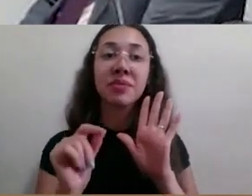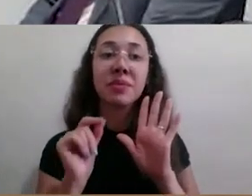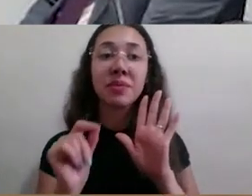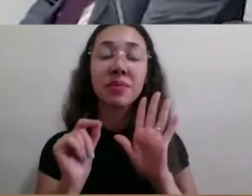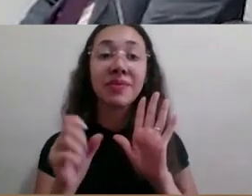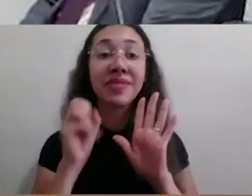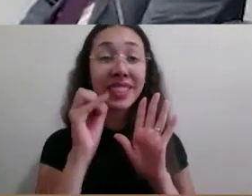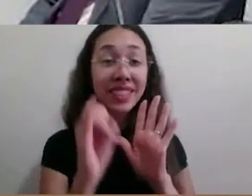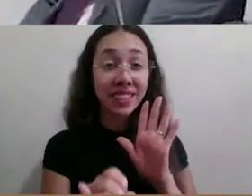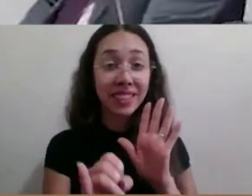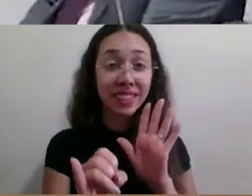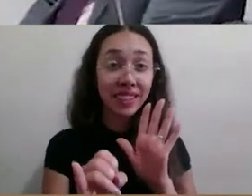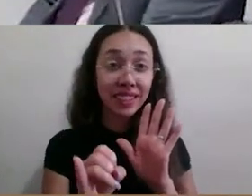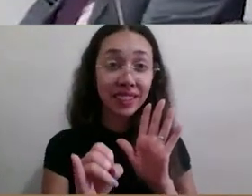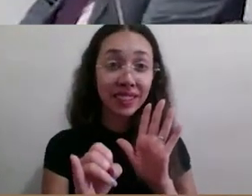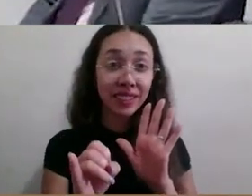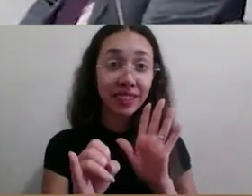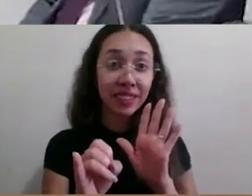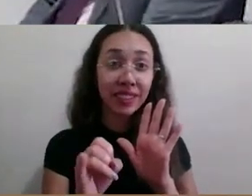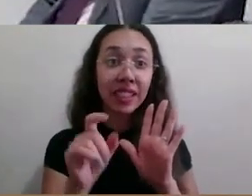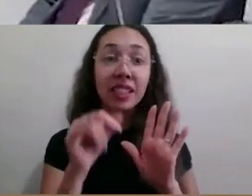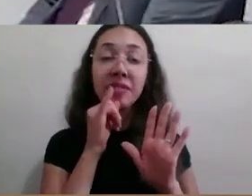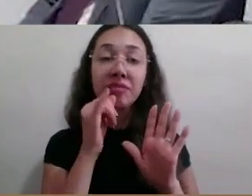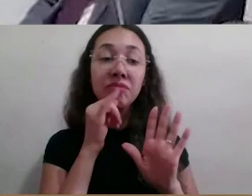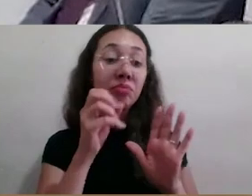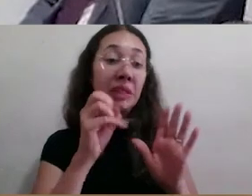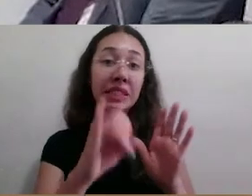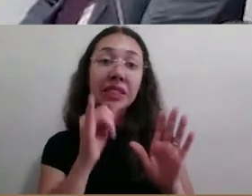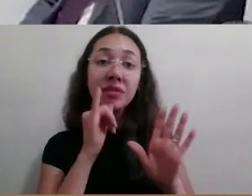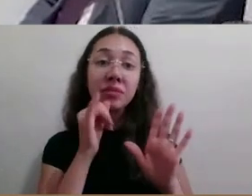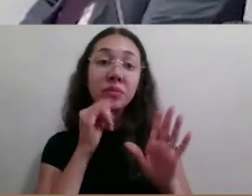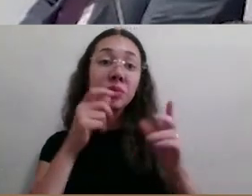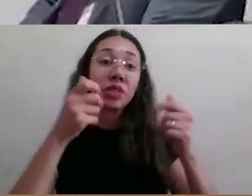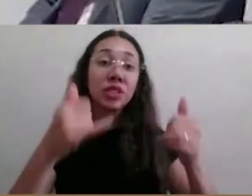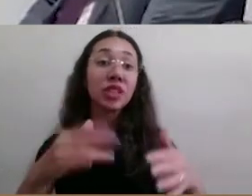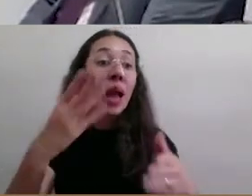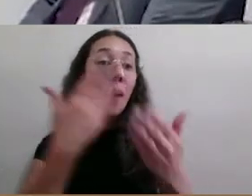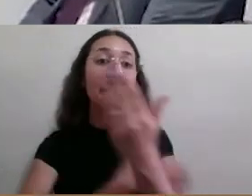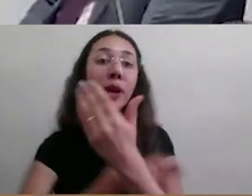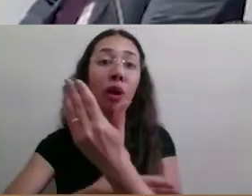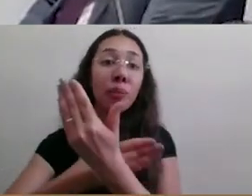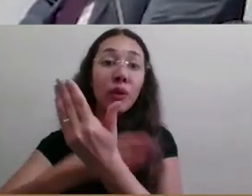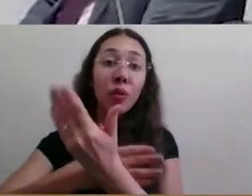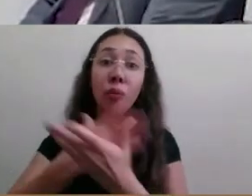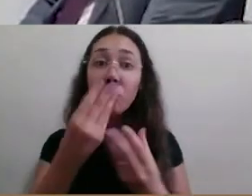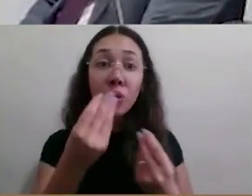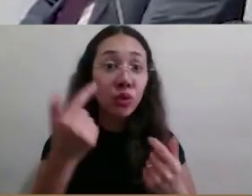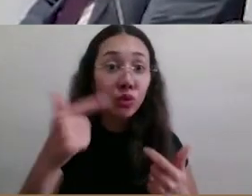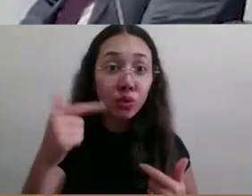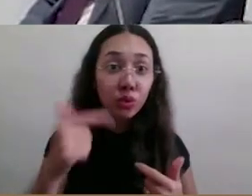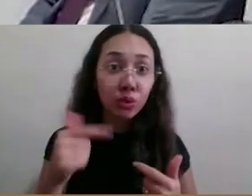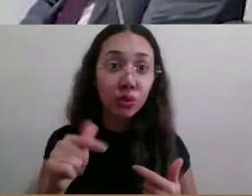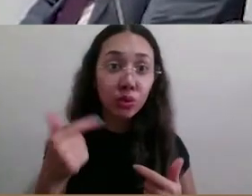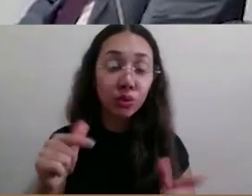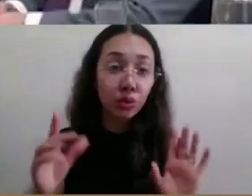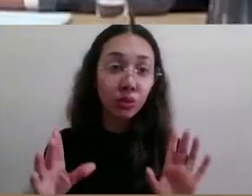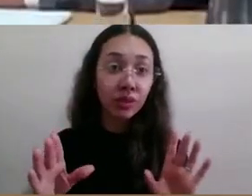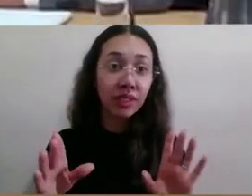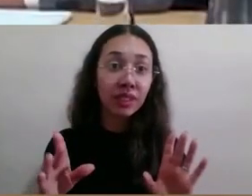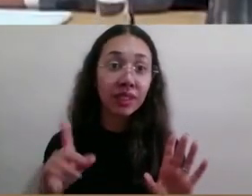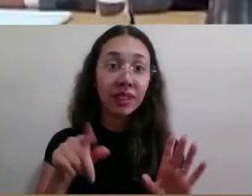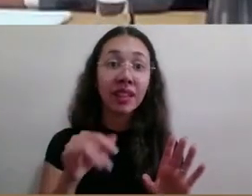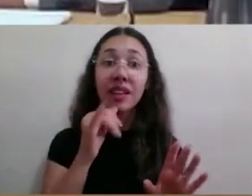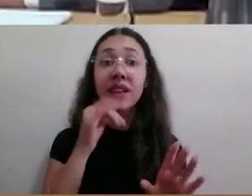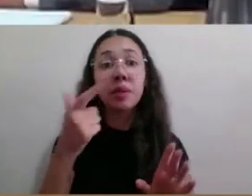se a subseção não tiver processo suficiente, far-se-á um juizado